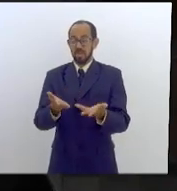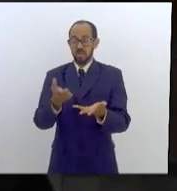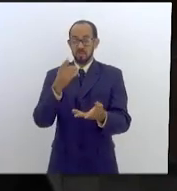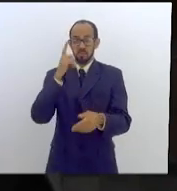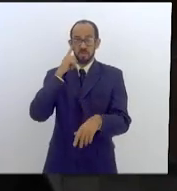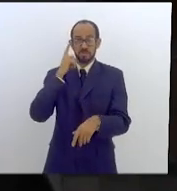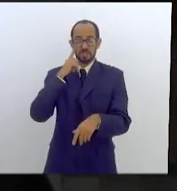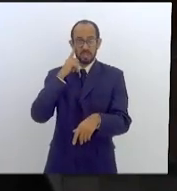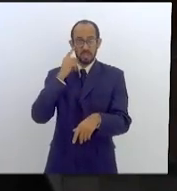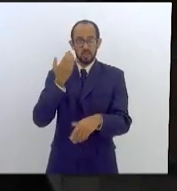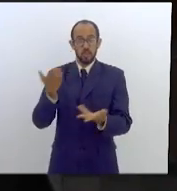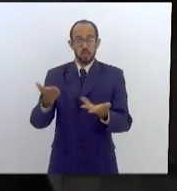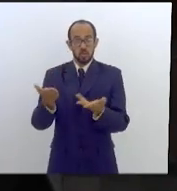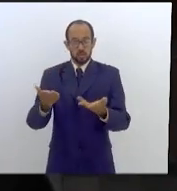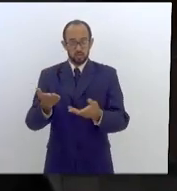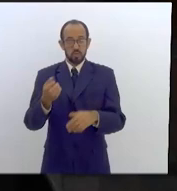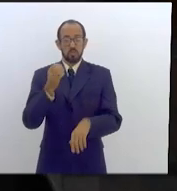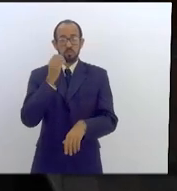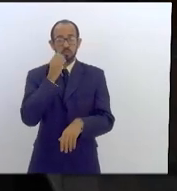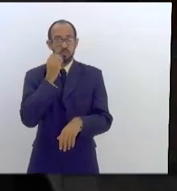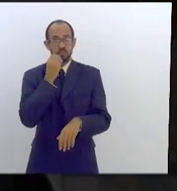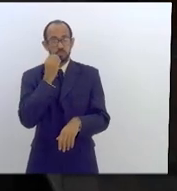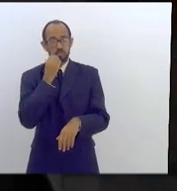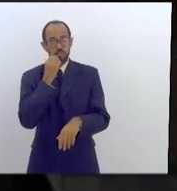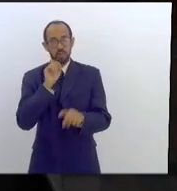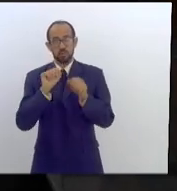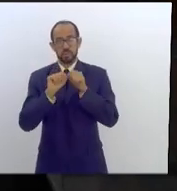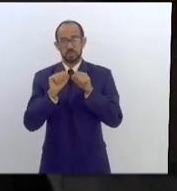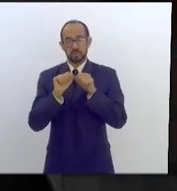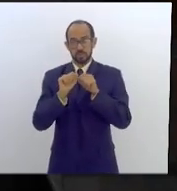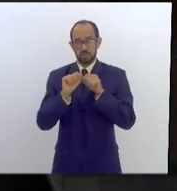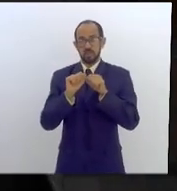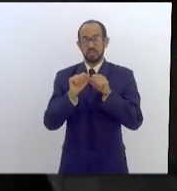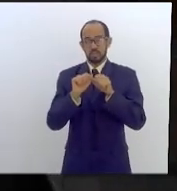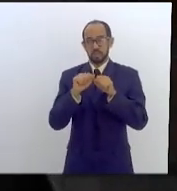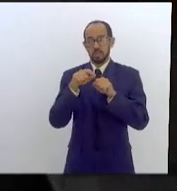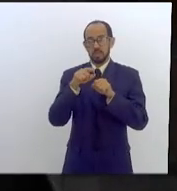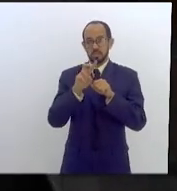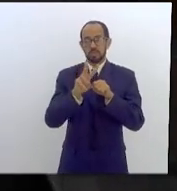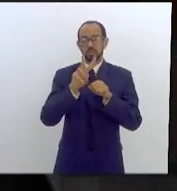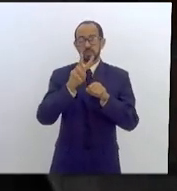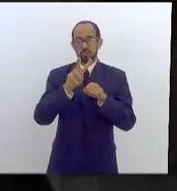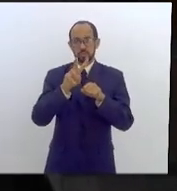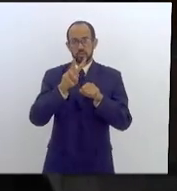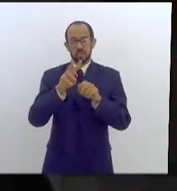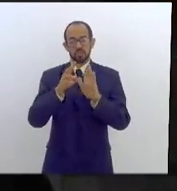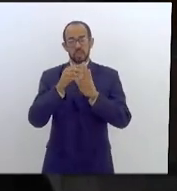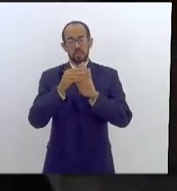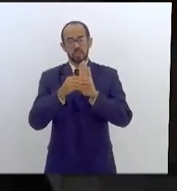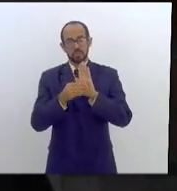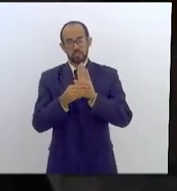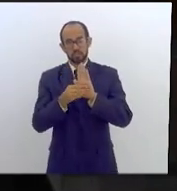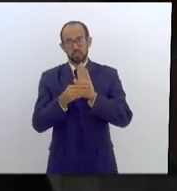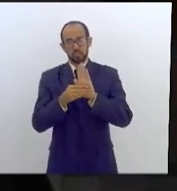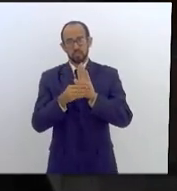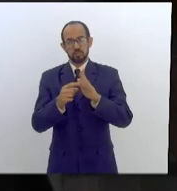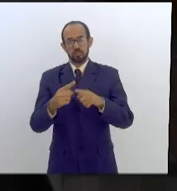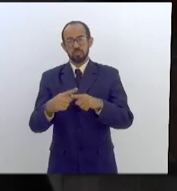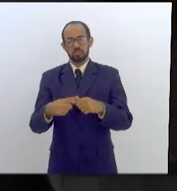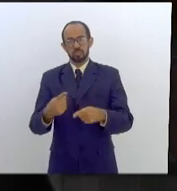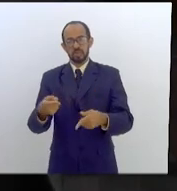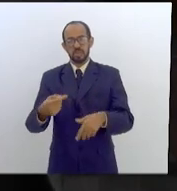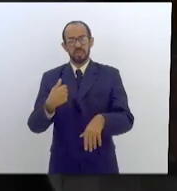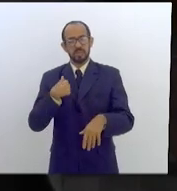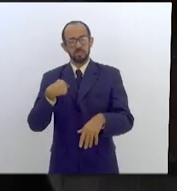na tarde de hoje fazer esses dois registros porque achei